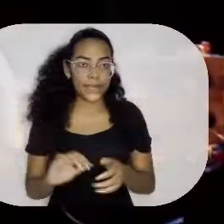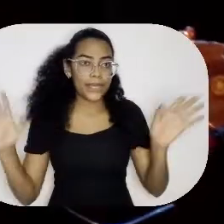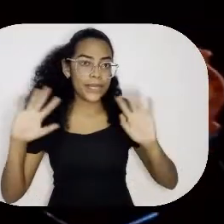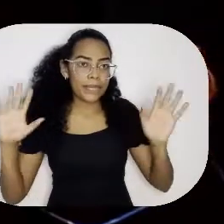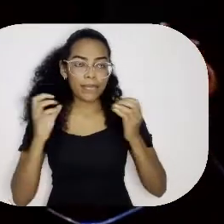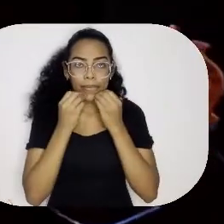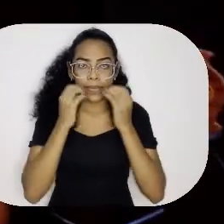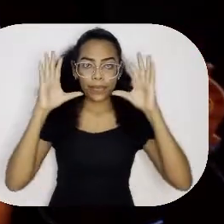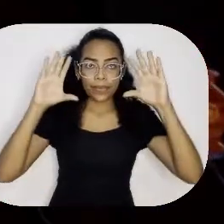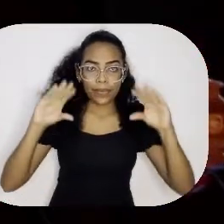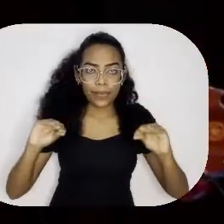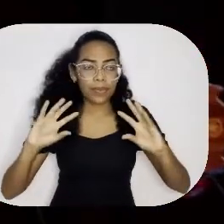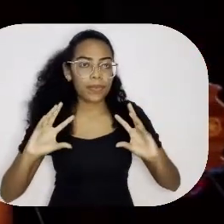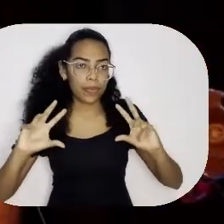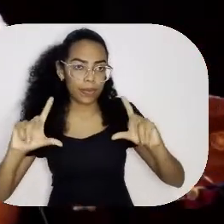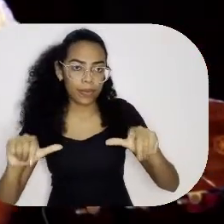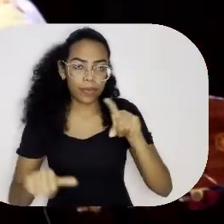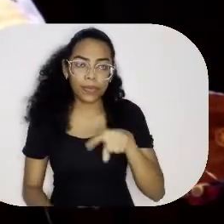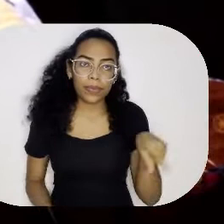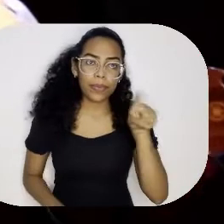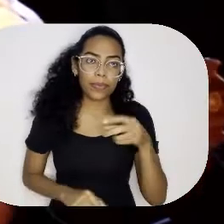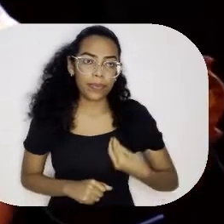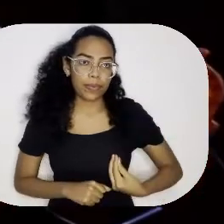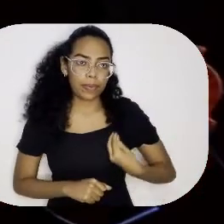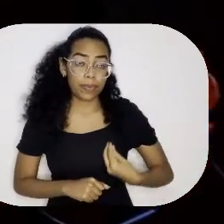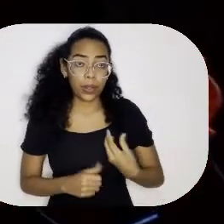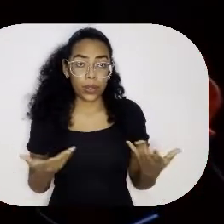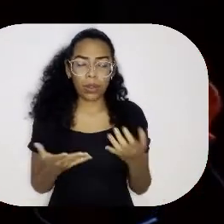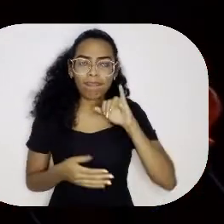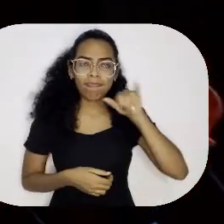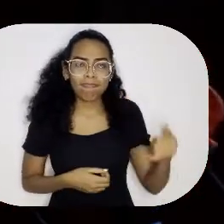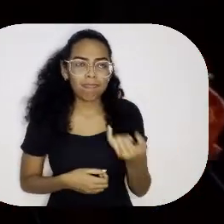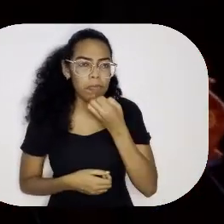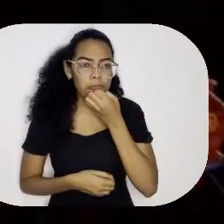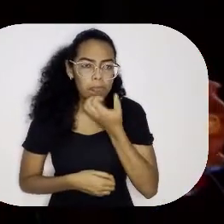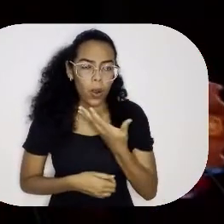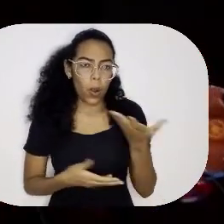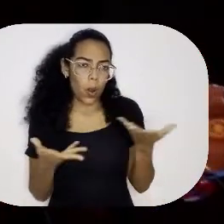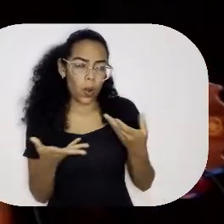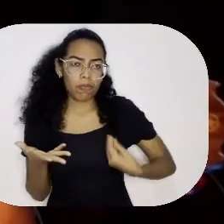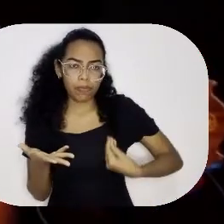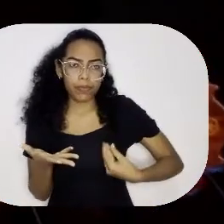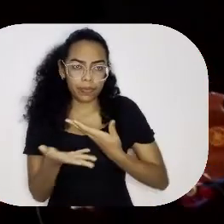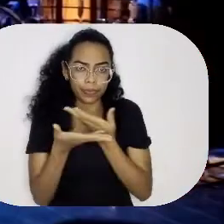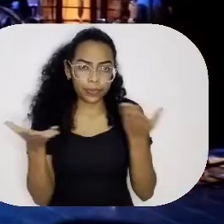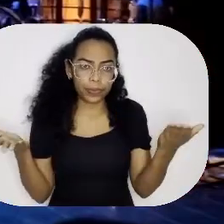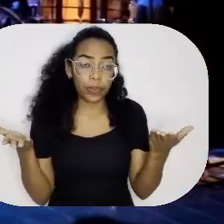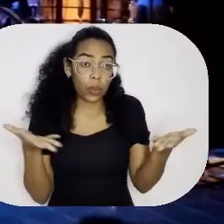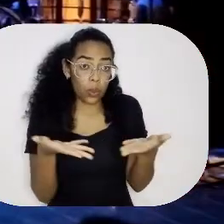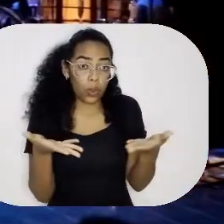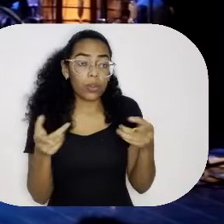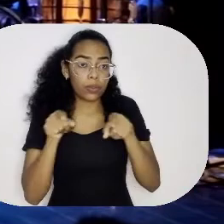Bom, boa noite a todos e a todas, é um privilégio estar aqui com vocês hoje. Eu